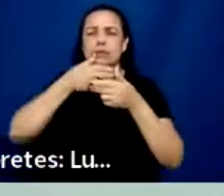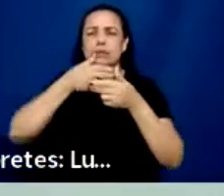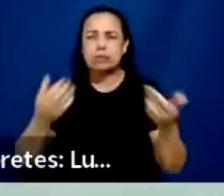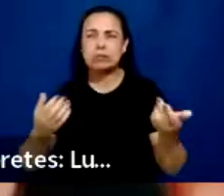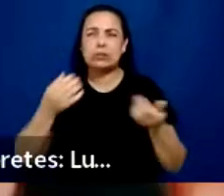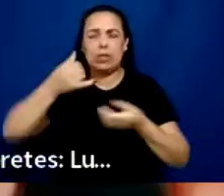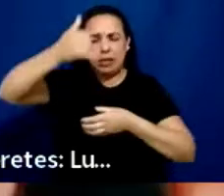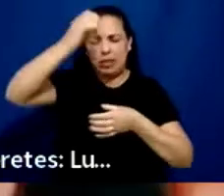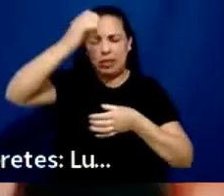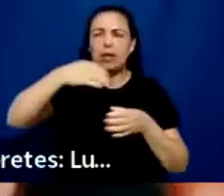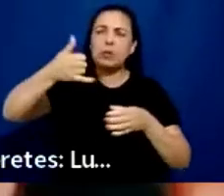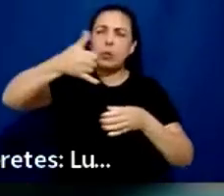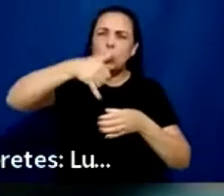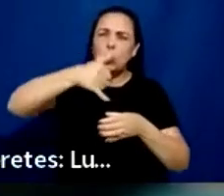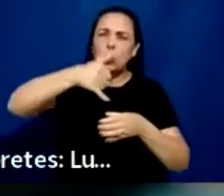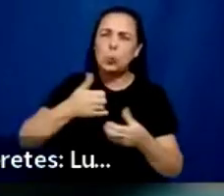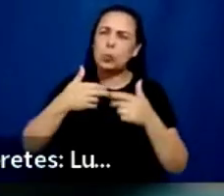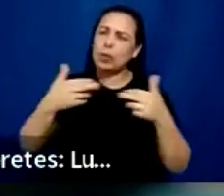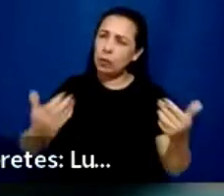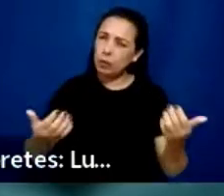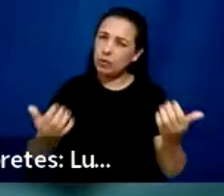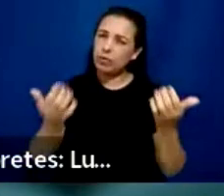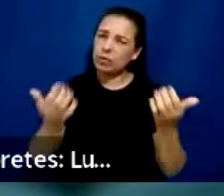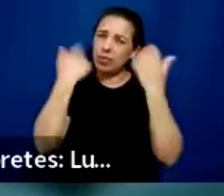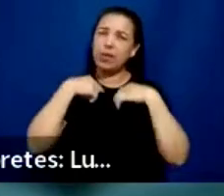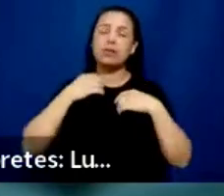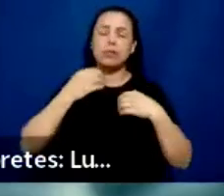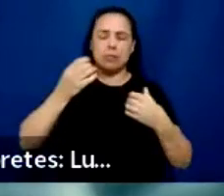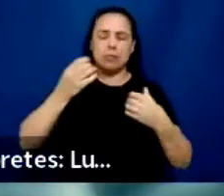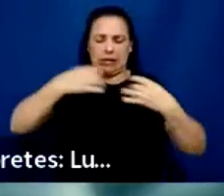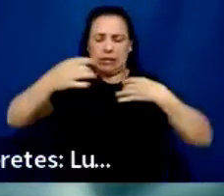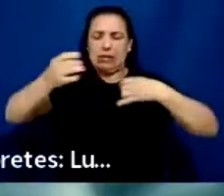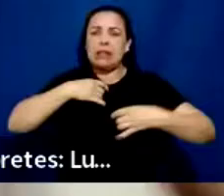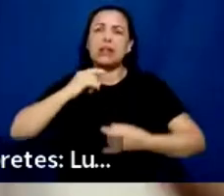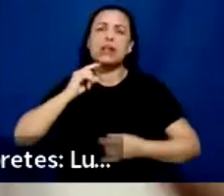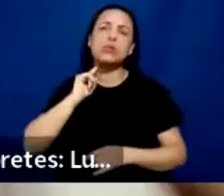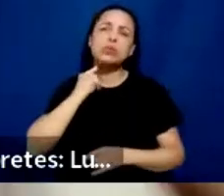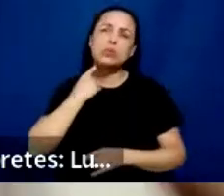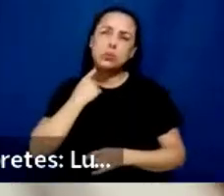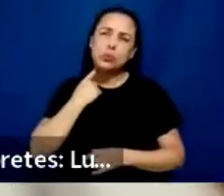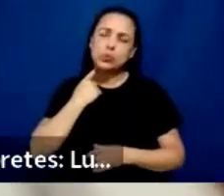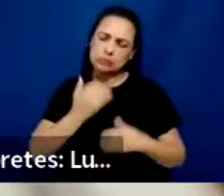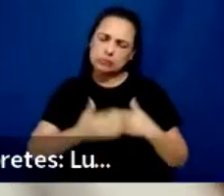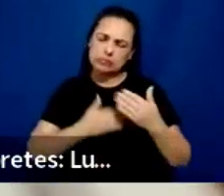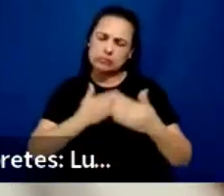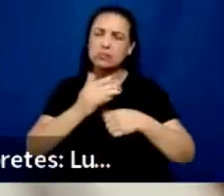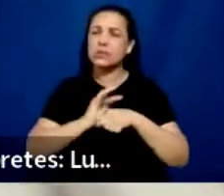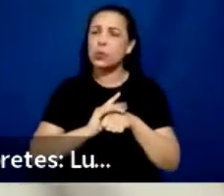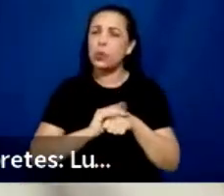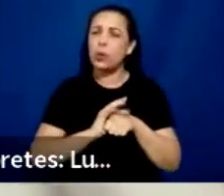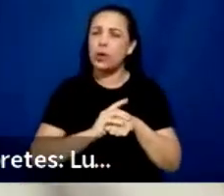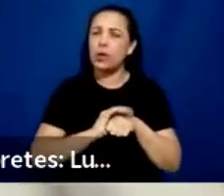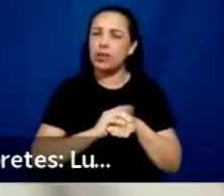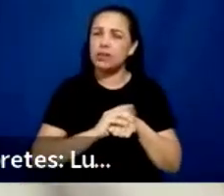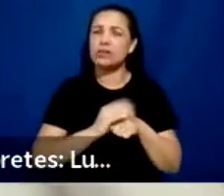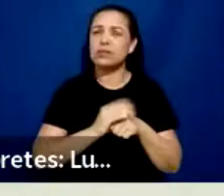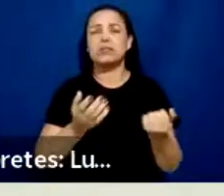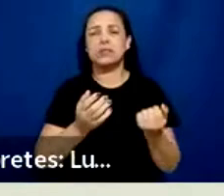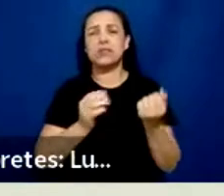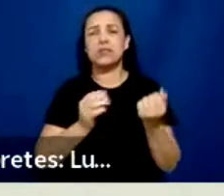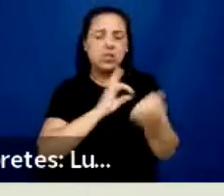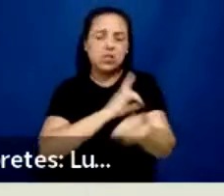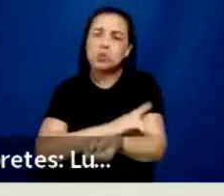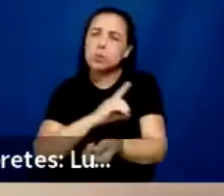excesso de radicais livres e da acidez que provocam no organismo, gerando vários problemas à saúde humana. Artrite,